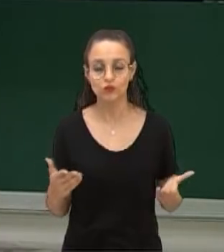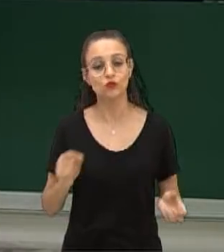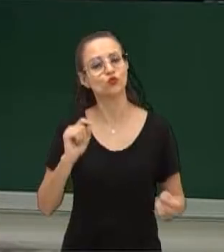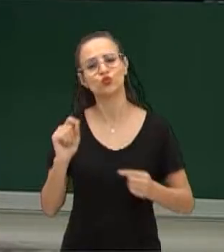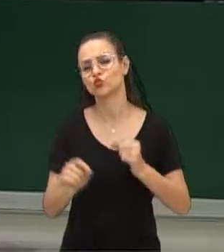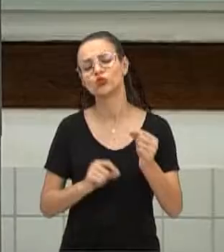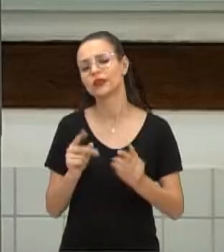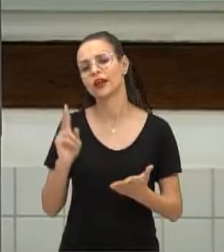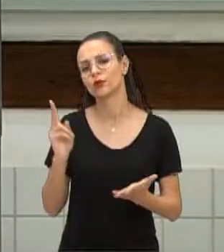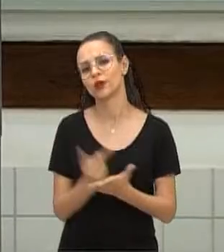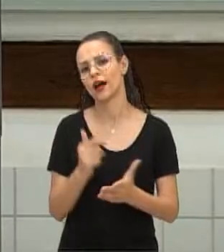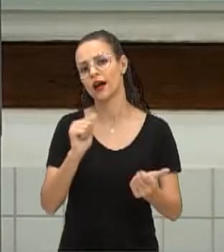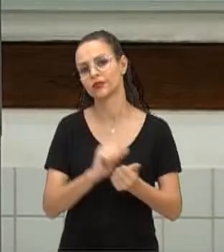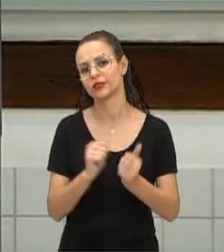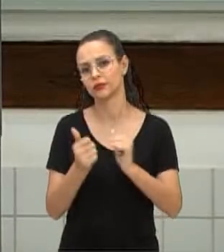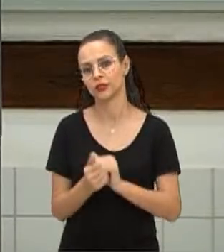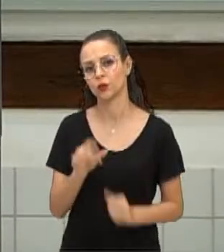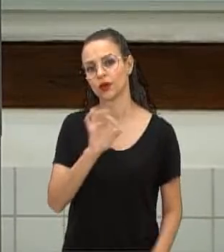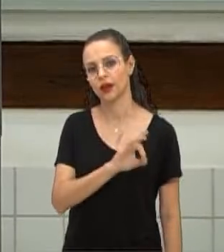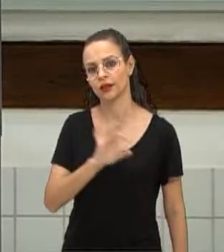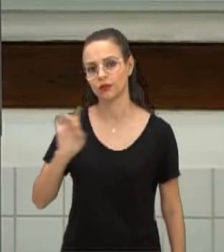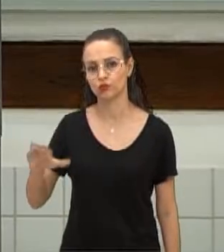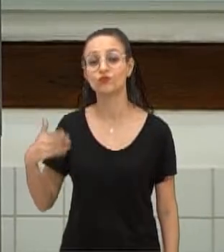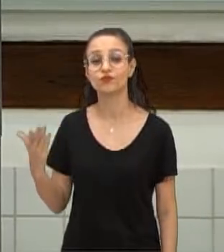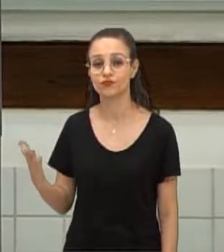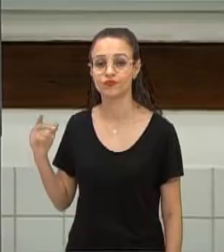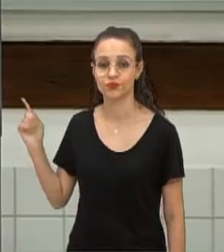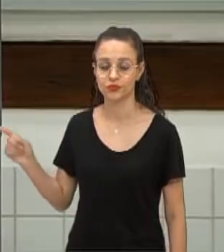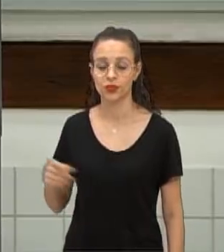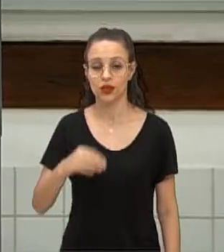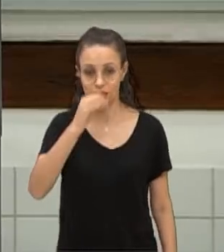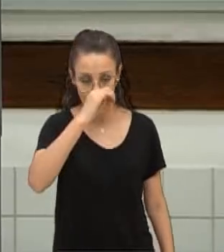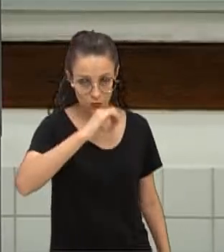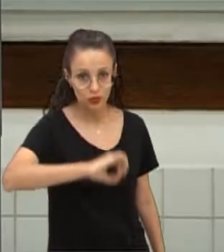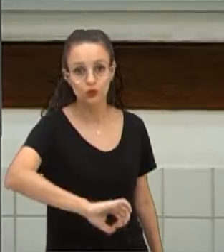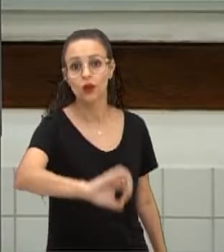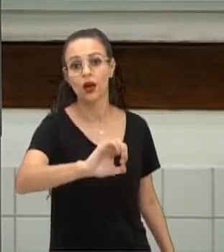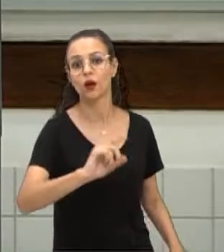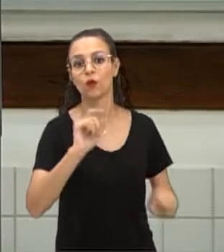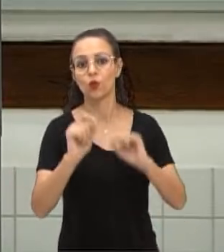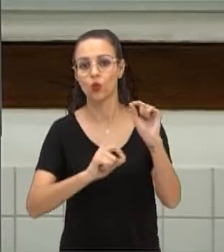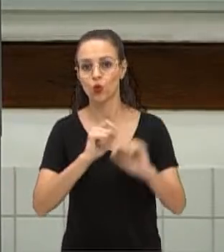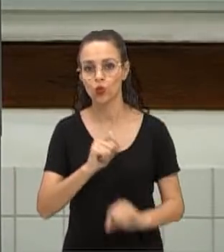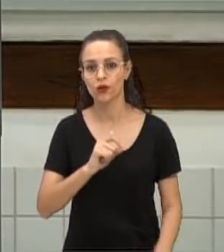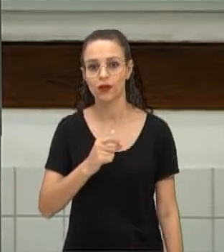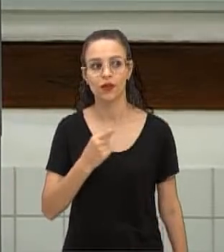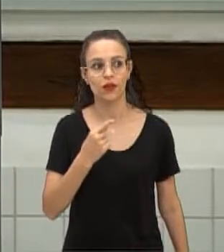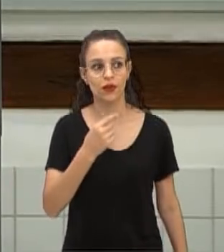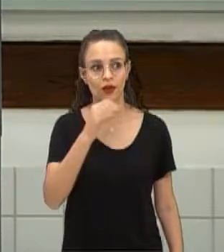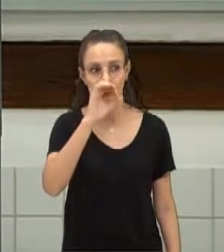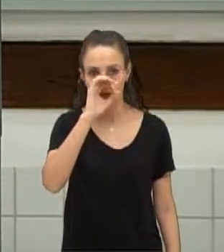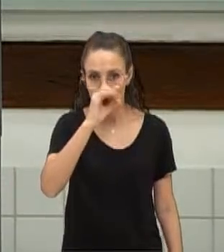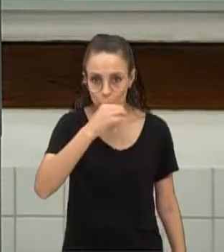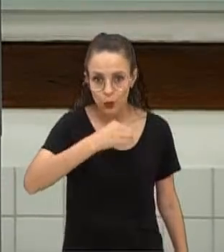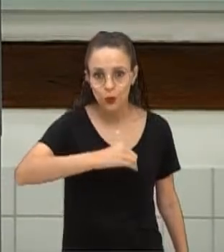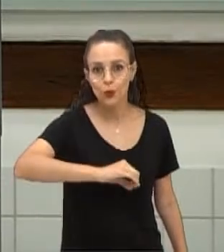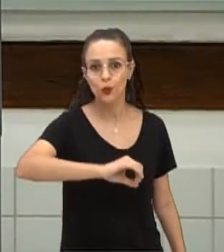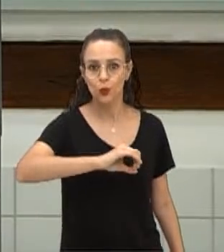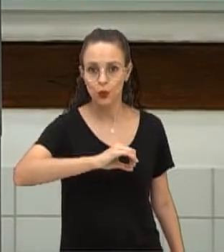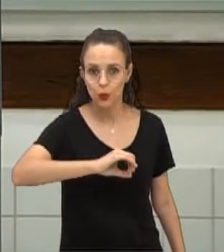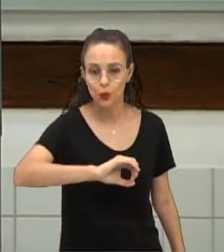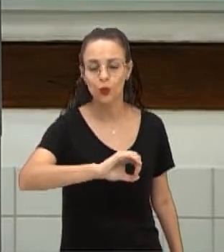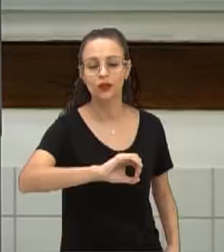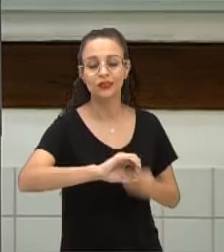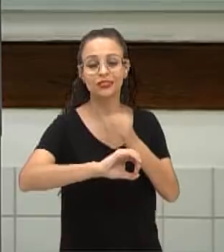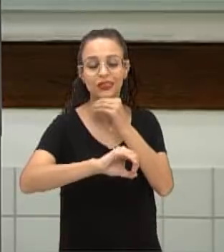foram as adaptações propostas por cada um deles? O tamanduá, de tanto ele forçar aquele bico ali, para